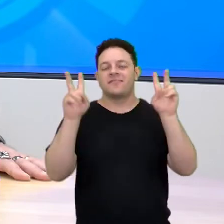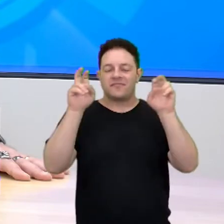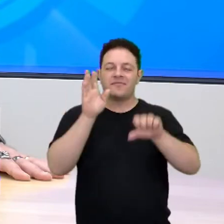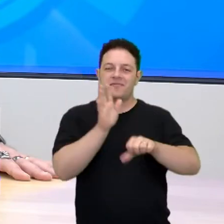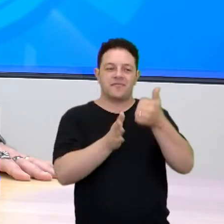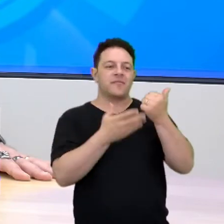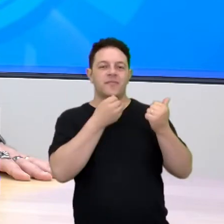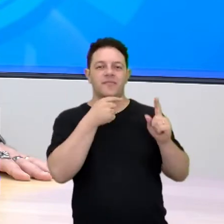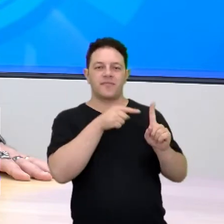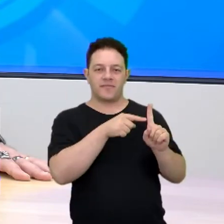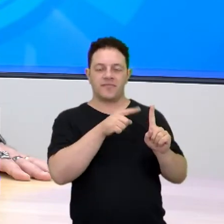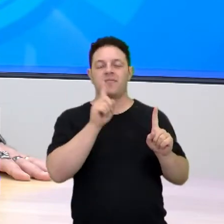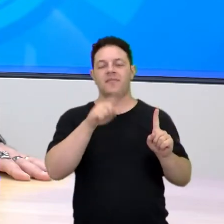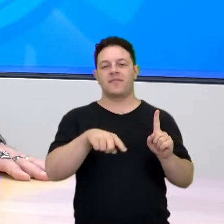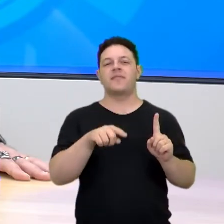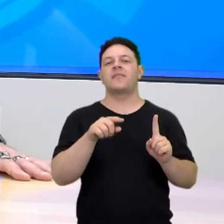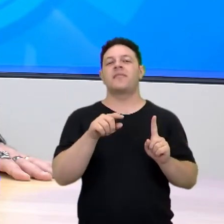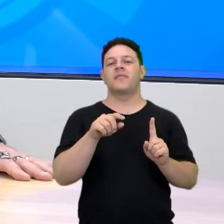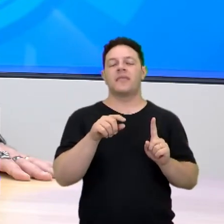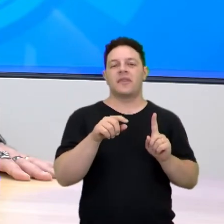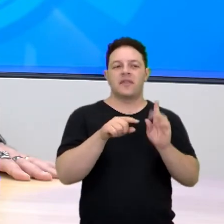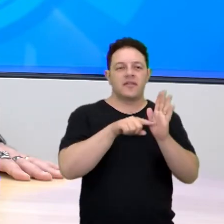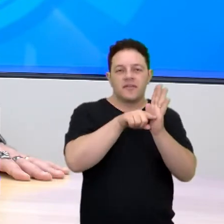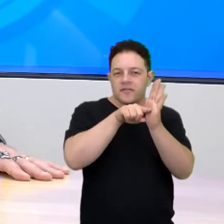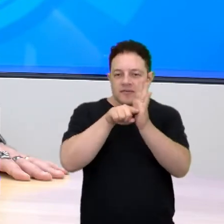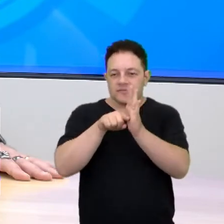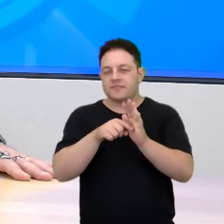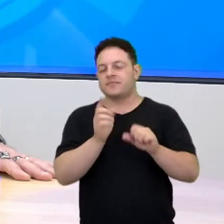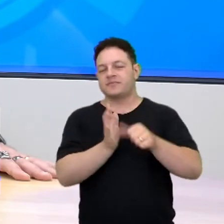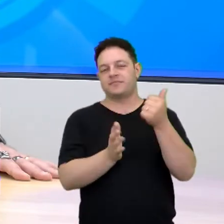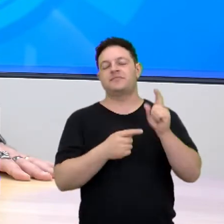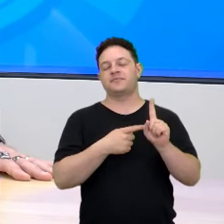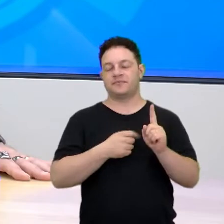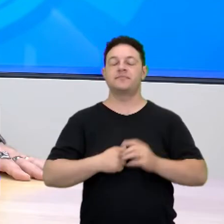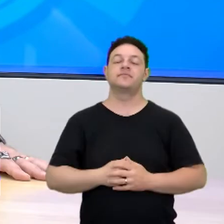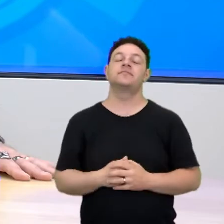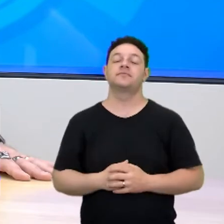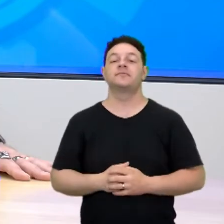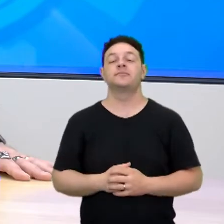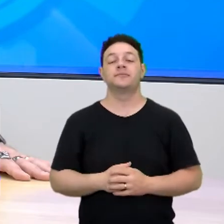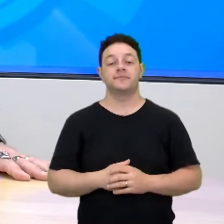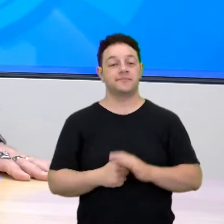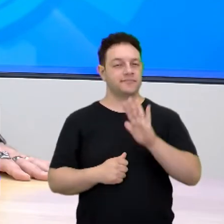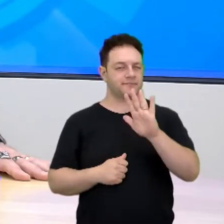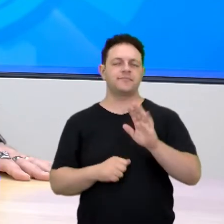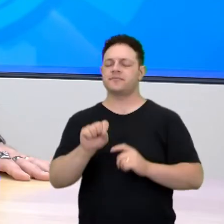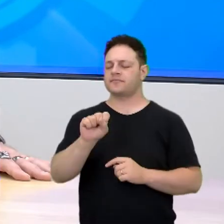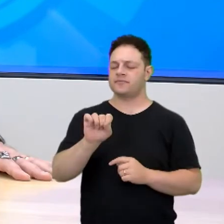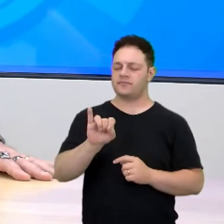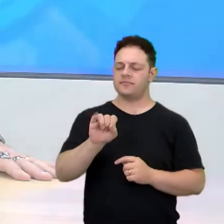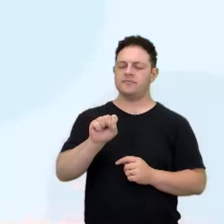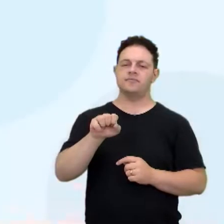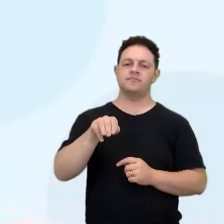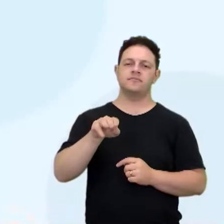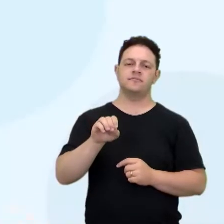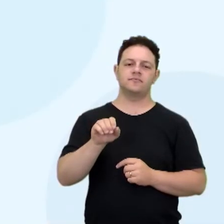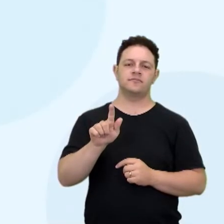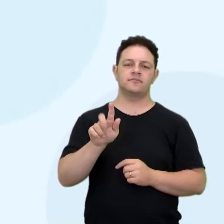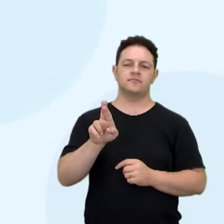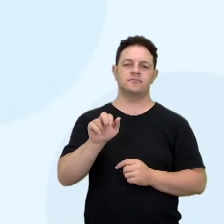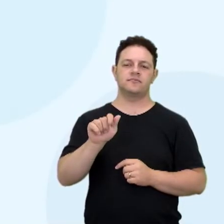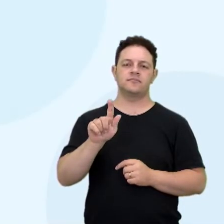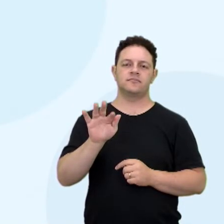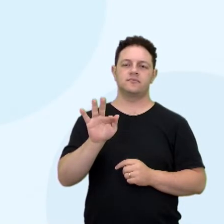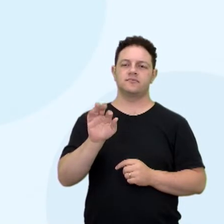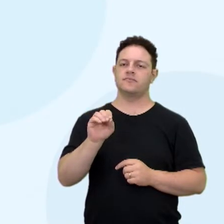sismógrafo do mundo, tá certo? Por falar em sismógrafo aí, vamos ver, né, o que é aí um sismógrafo, tá lá, ó. Sismógrafo é